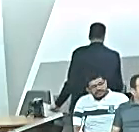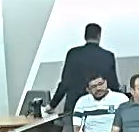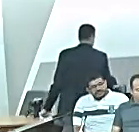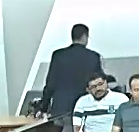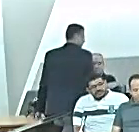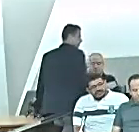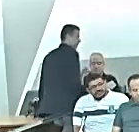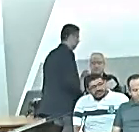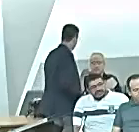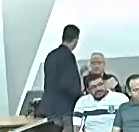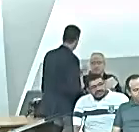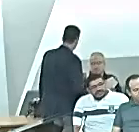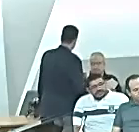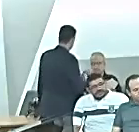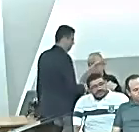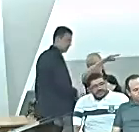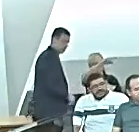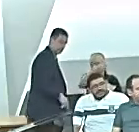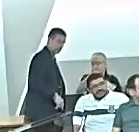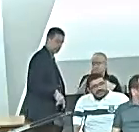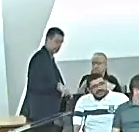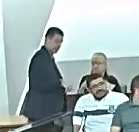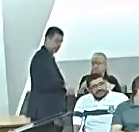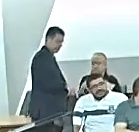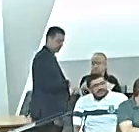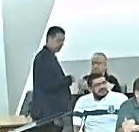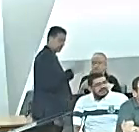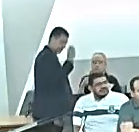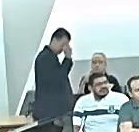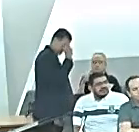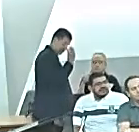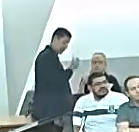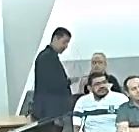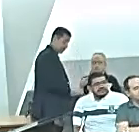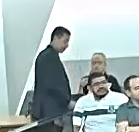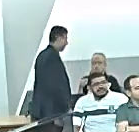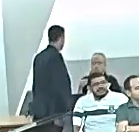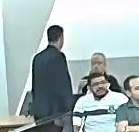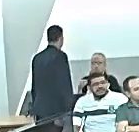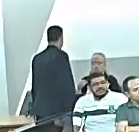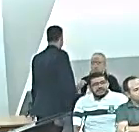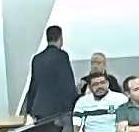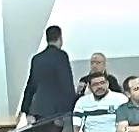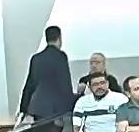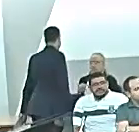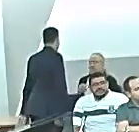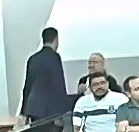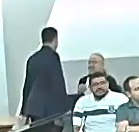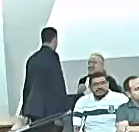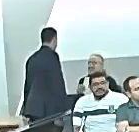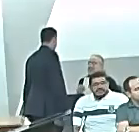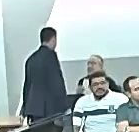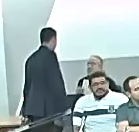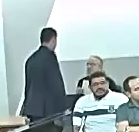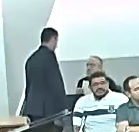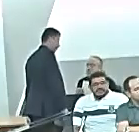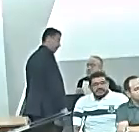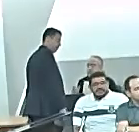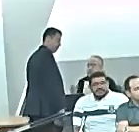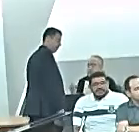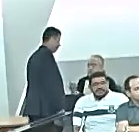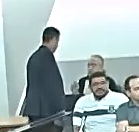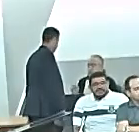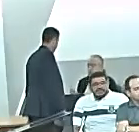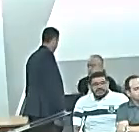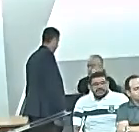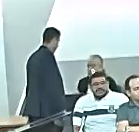kelley 14 mil 310 não tem que disciplinar secretária a conduta tipificar a conduta e prescrever a sanção